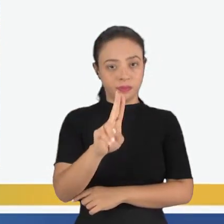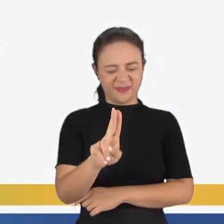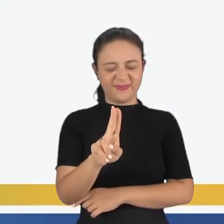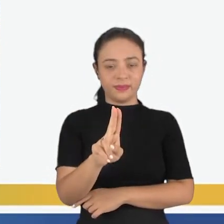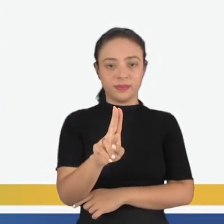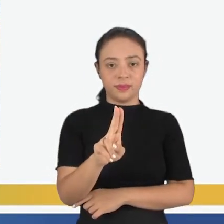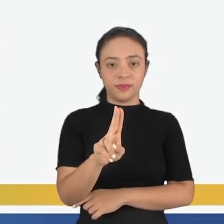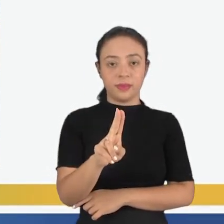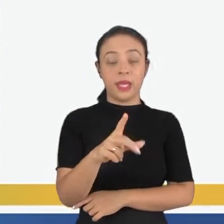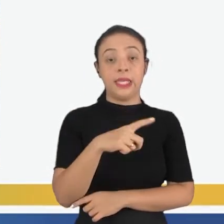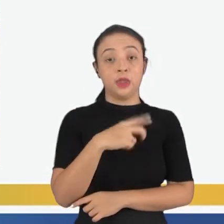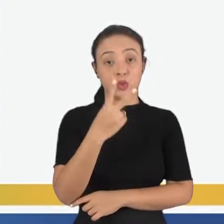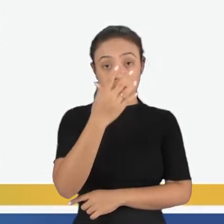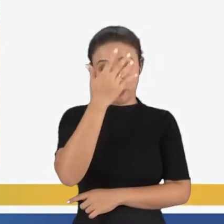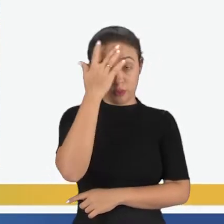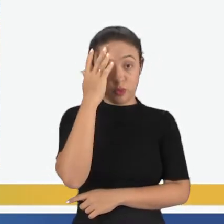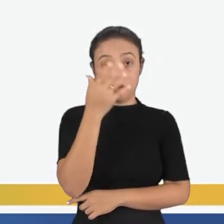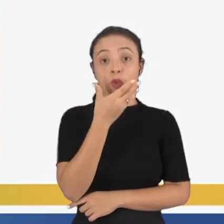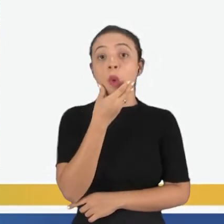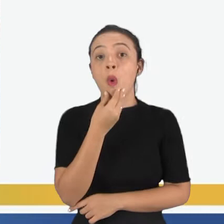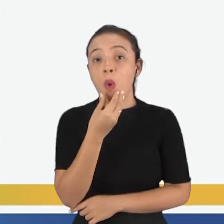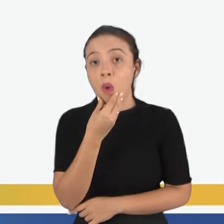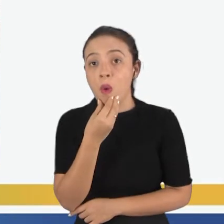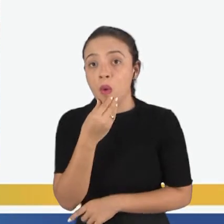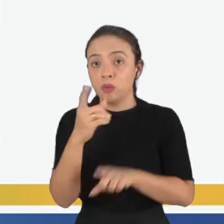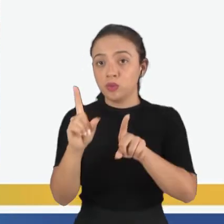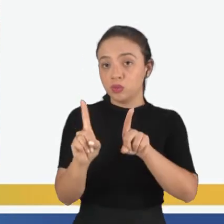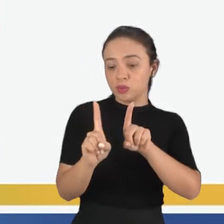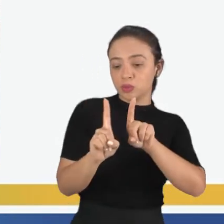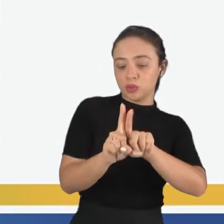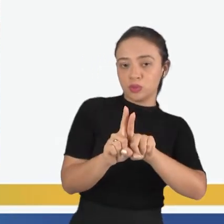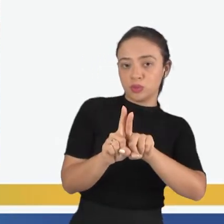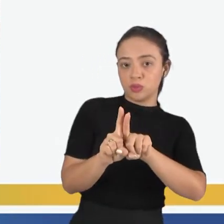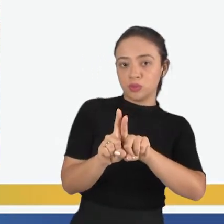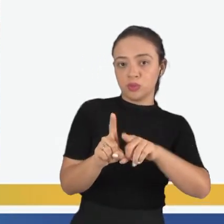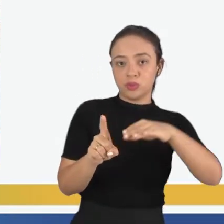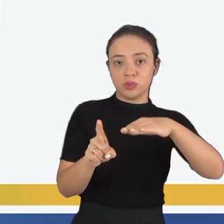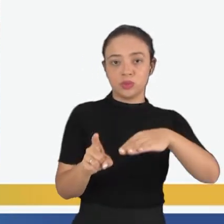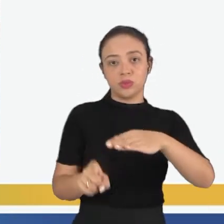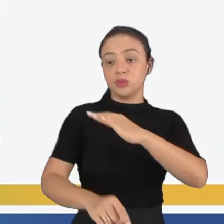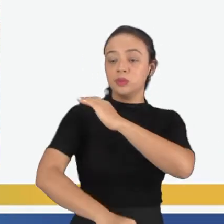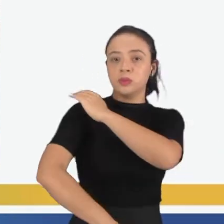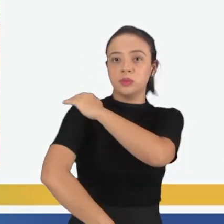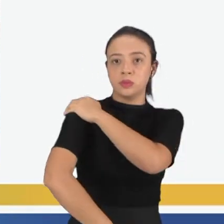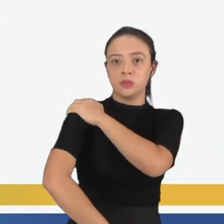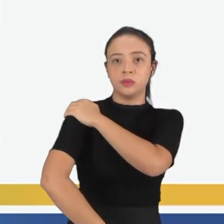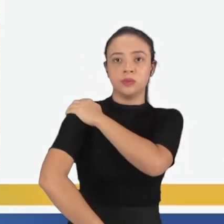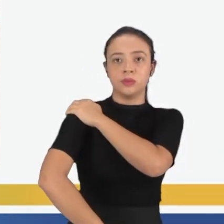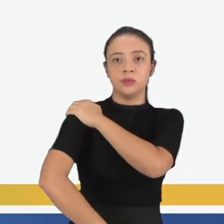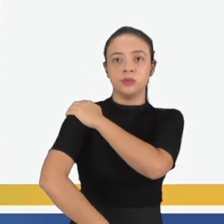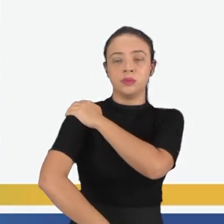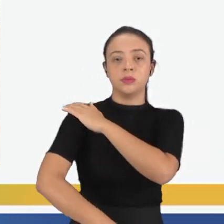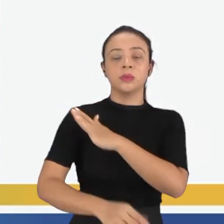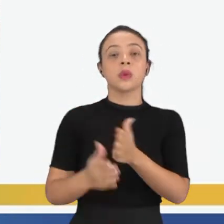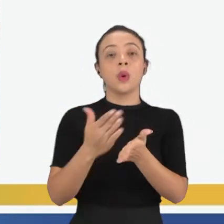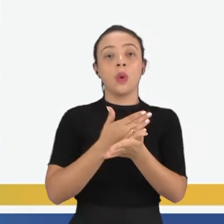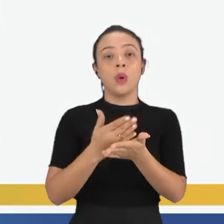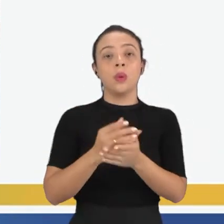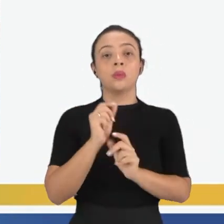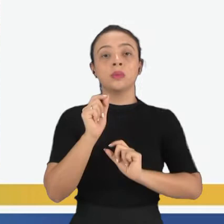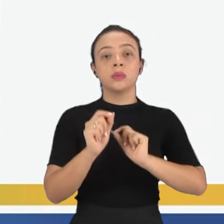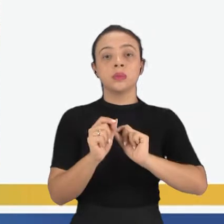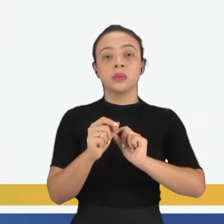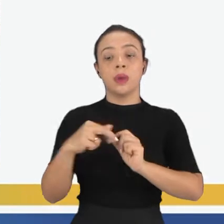em pares, primeiro 2 homens, que colocam as mãos um no ombro do outro e eles começam a fazer